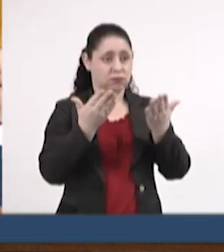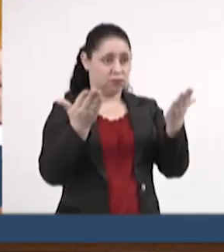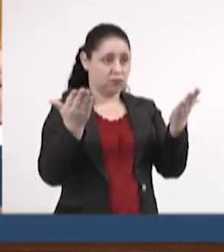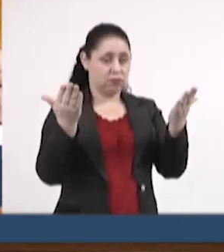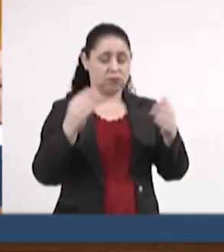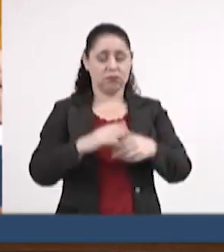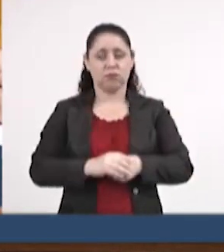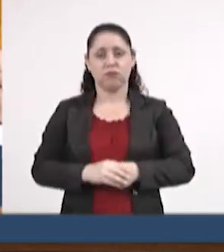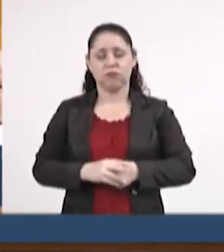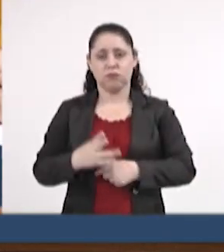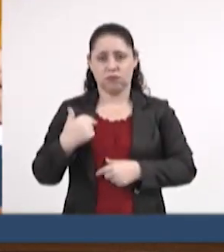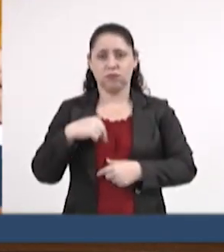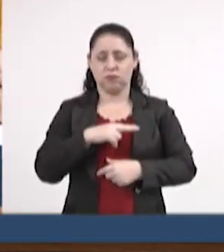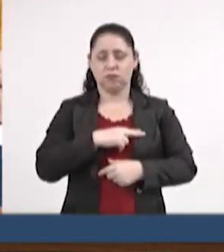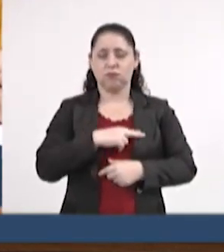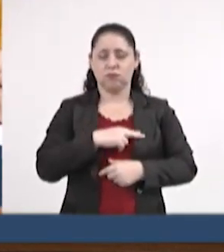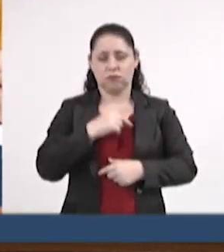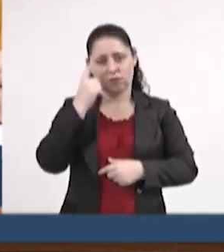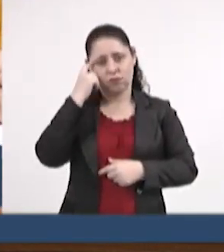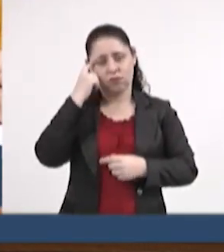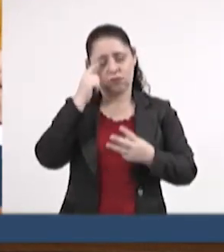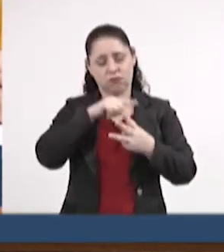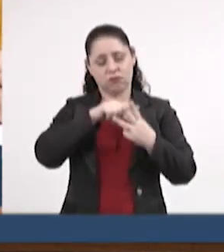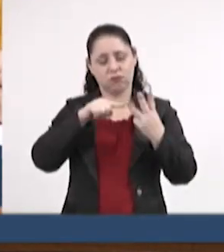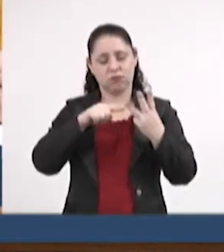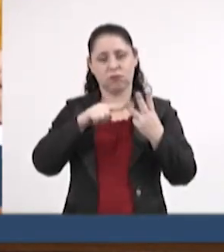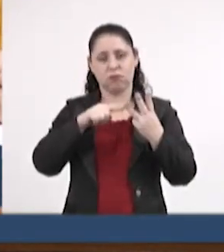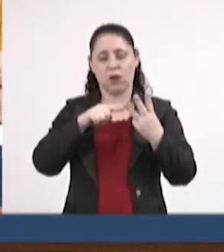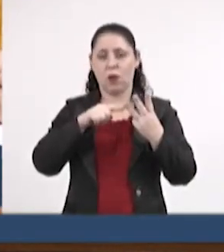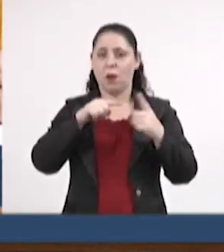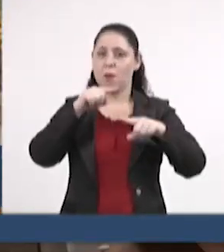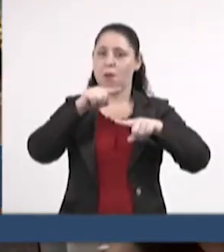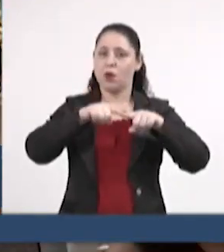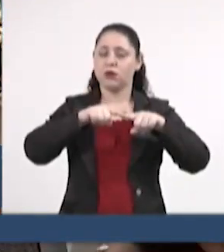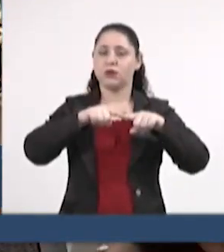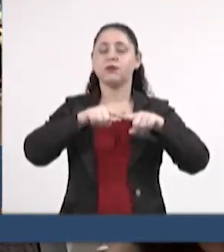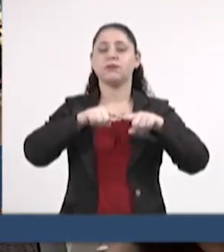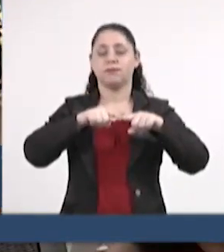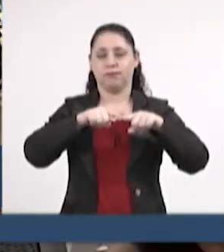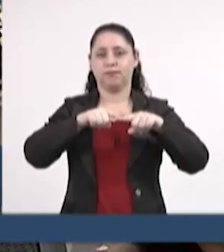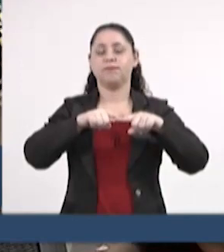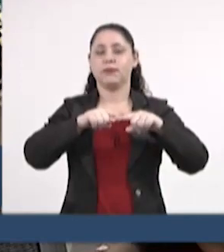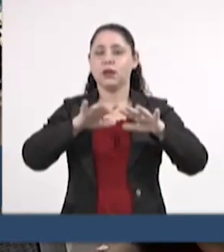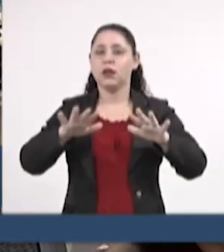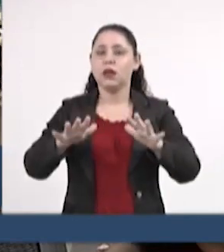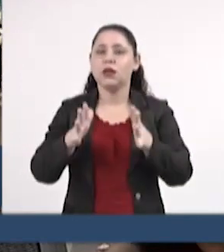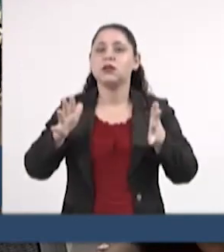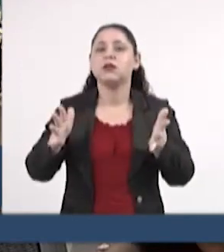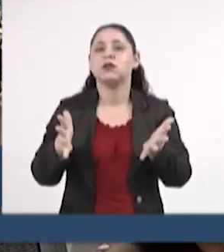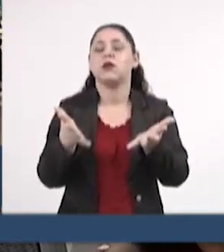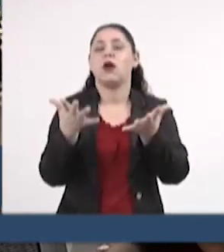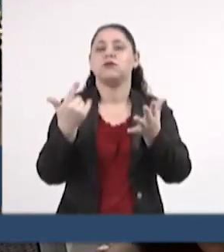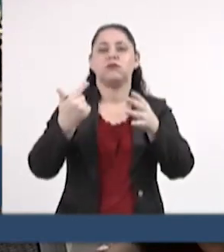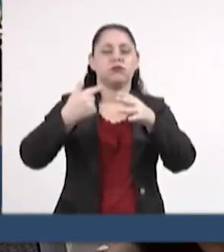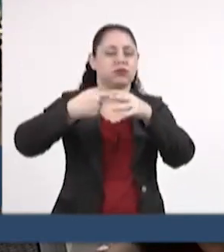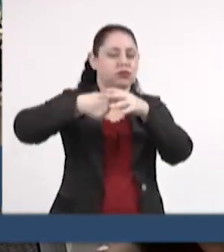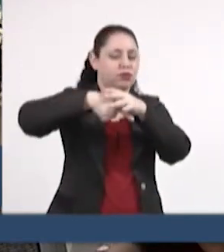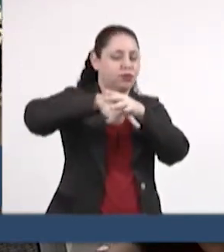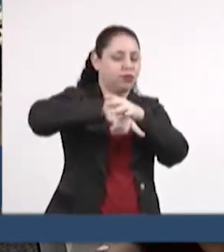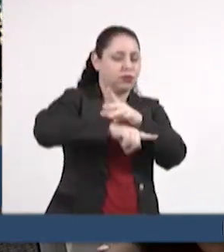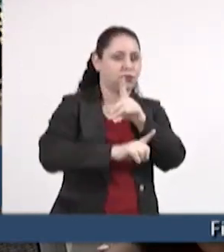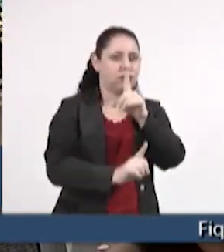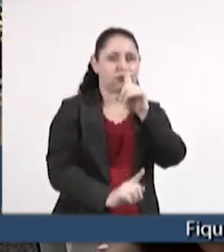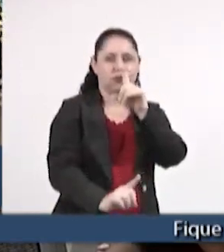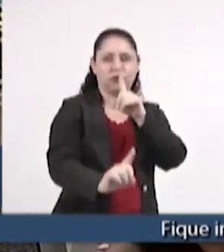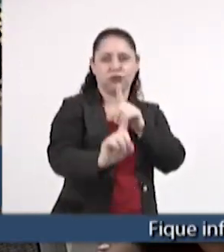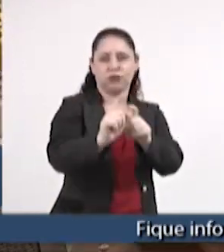vocês que nós consideramos 3 motivos, né, que influenciaram o aprofundamento desses